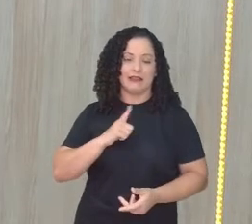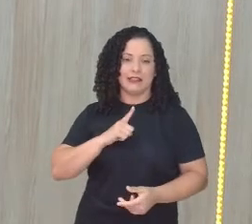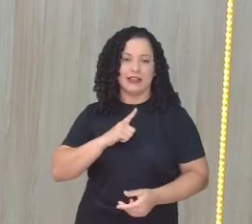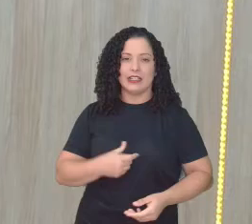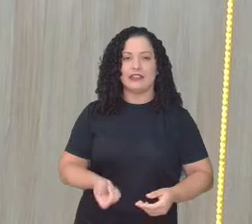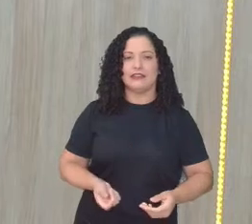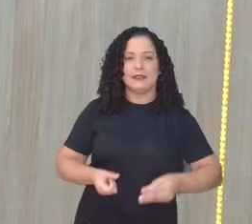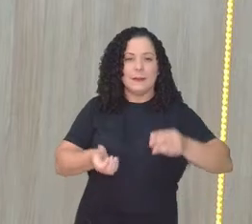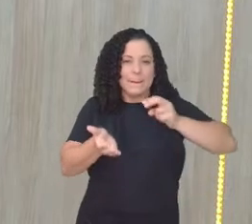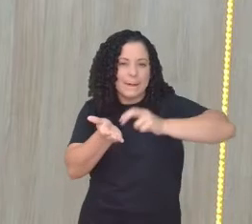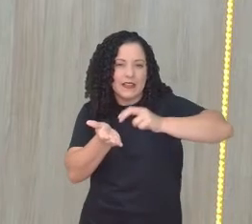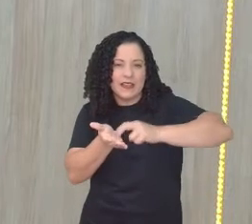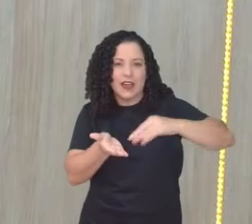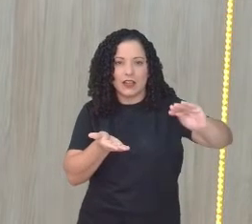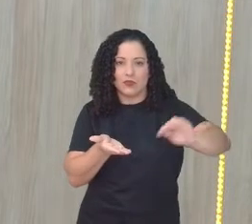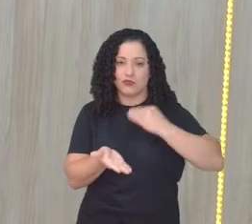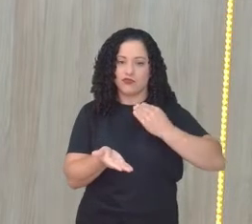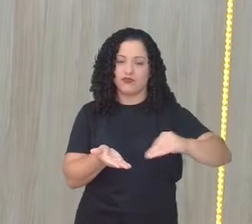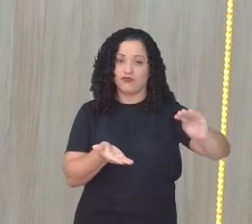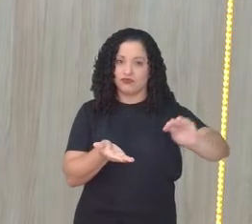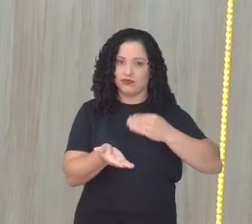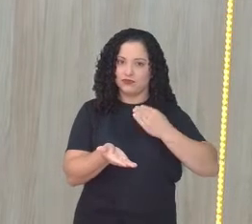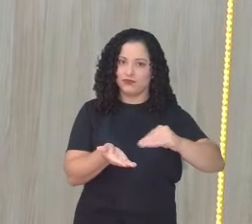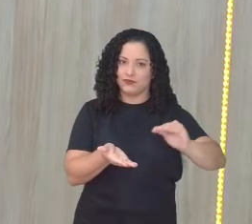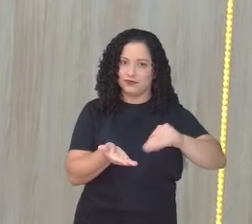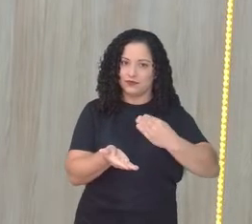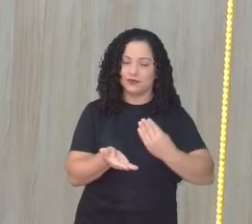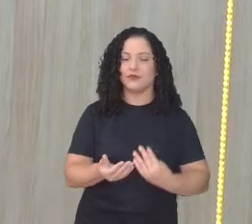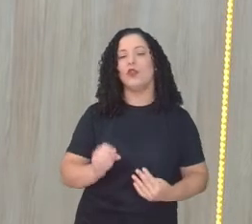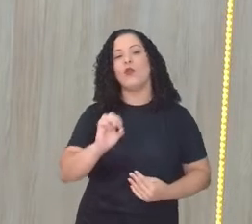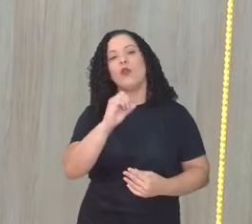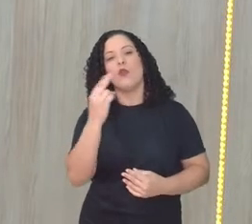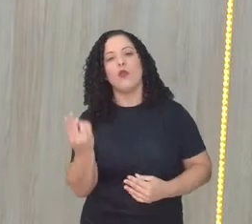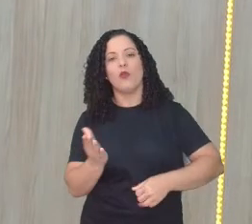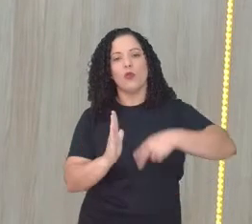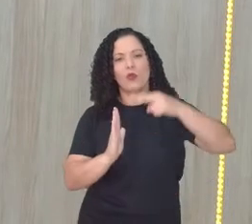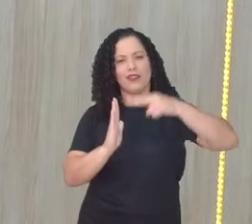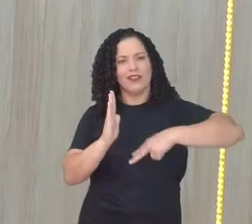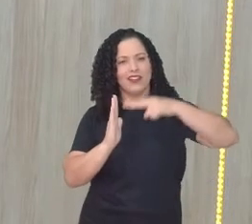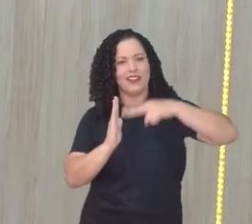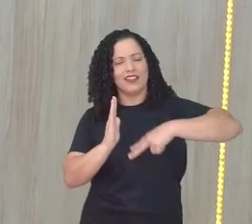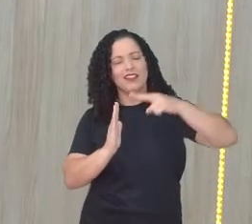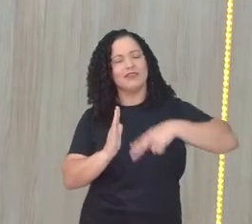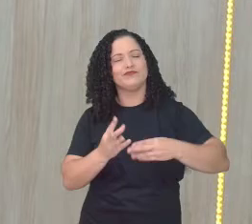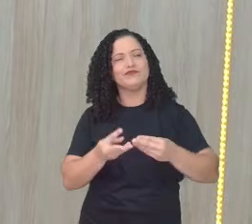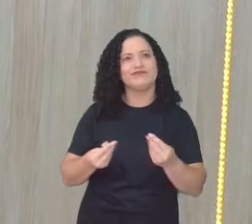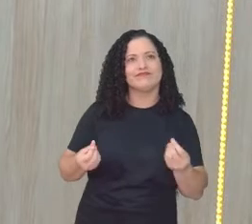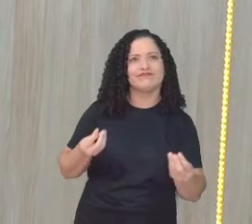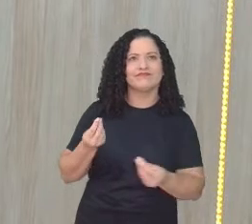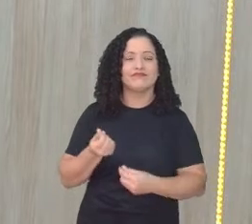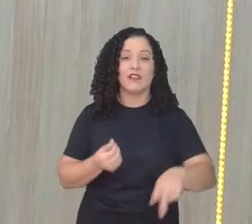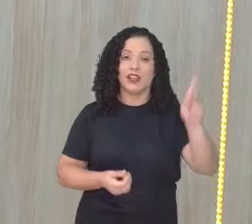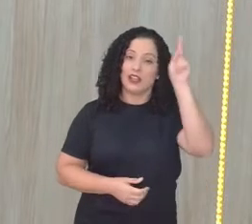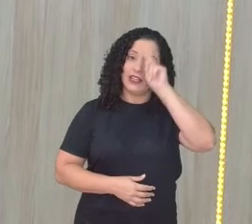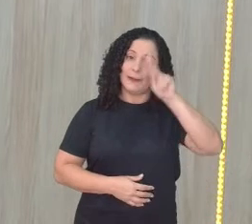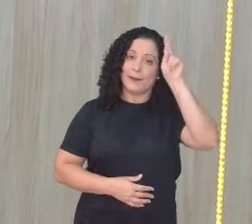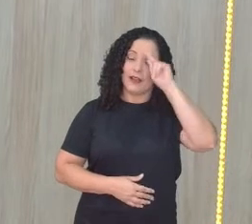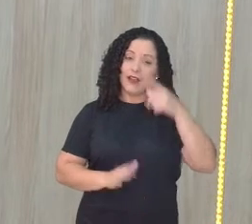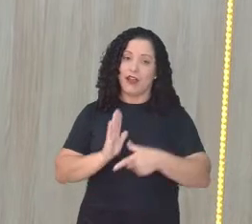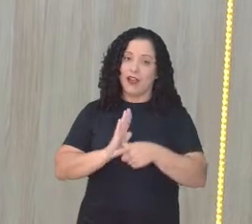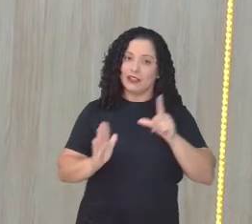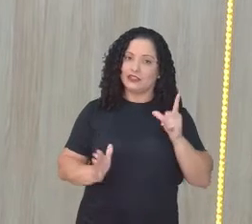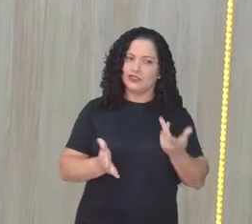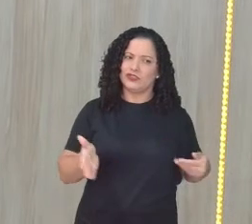de manhã, ou leio alguma coisa que eu tiver que lembrar antes de vir para